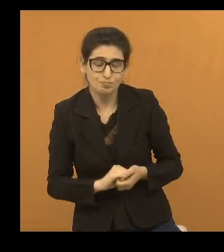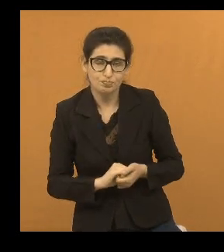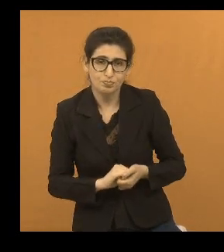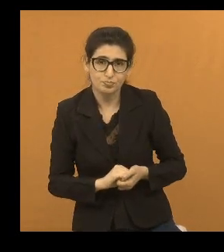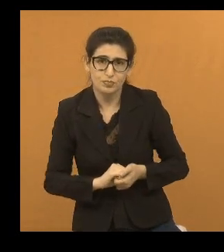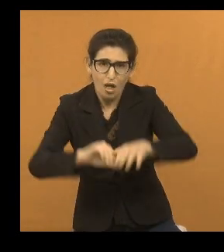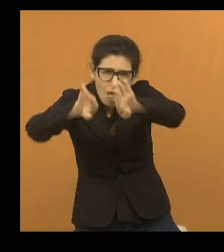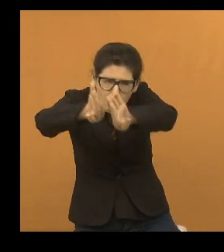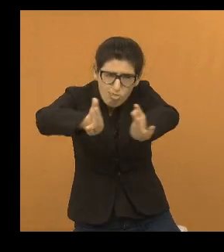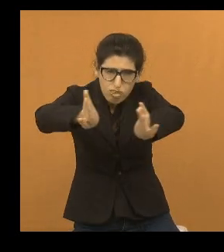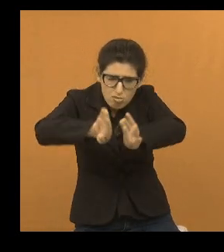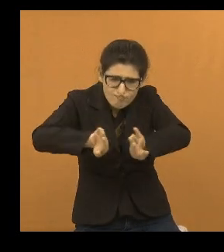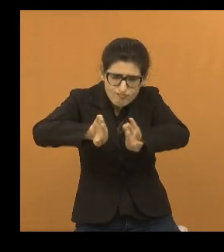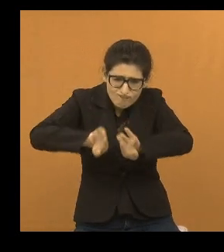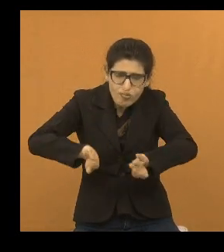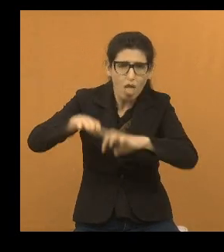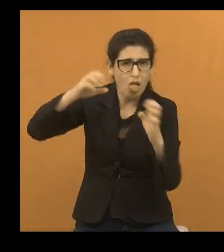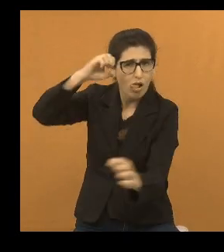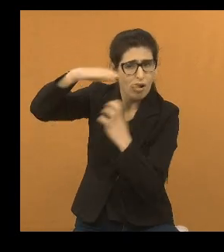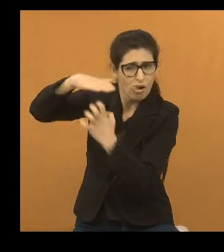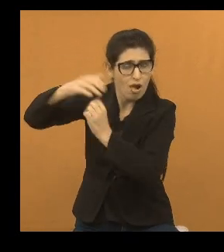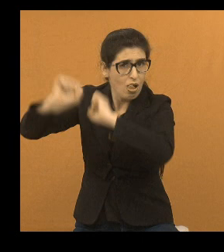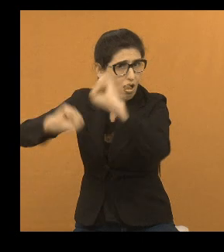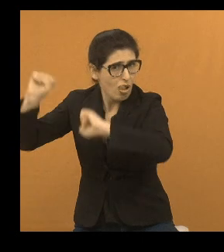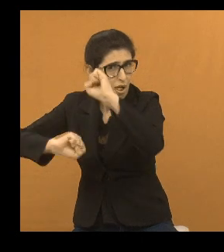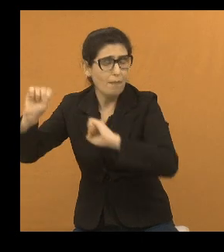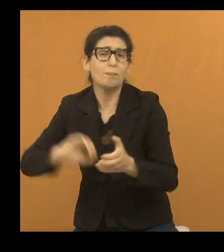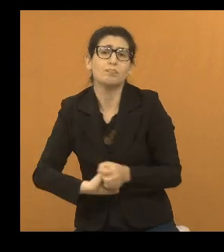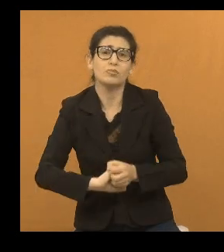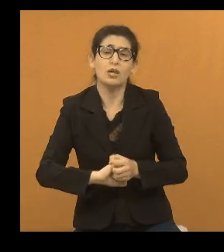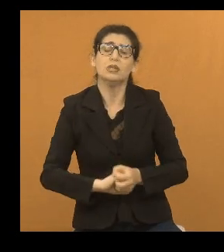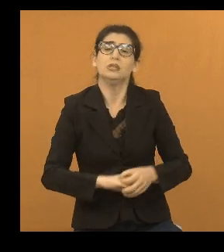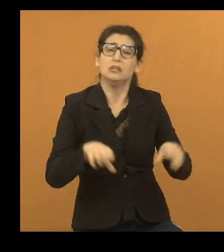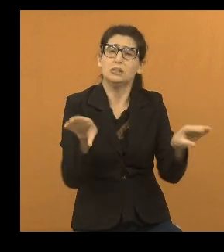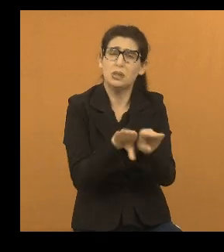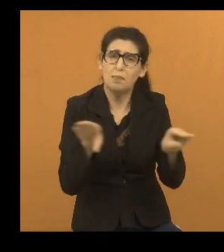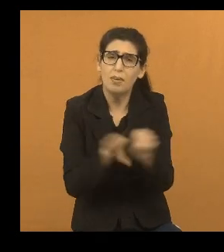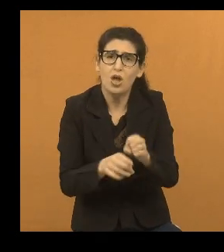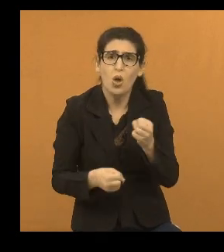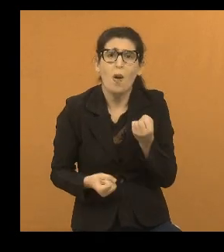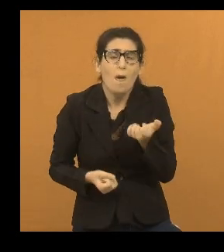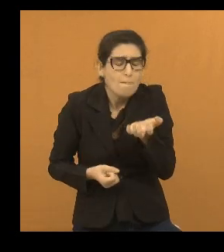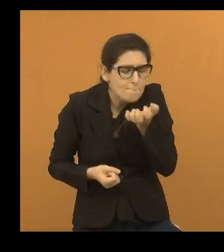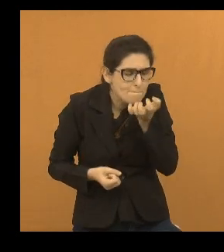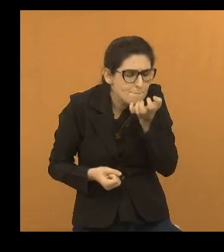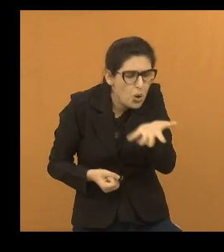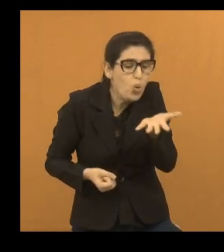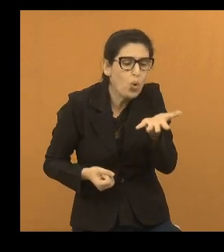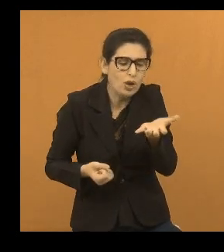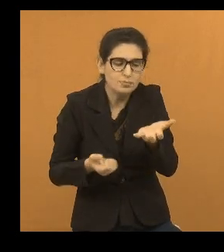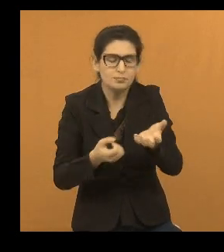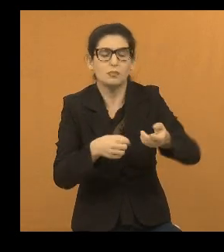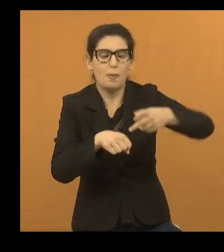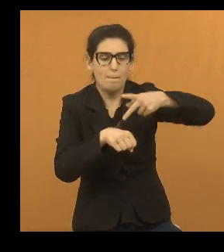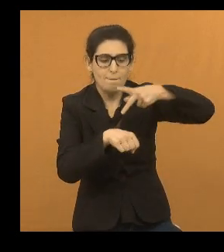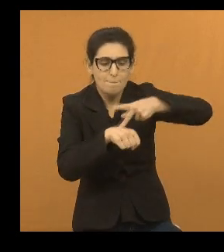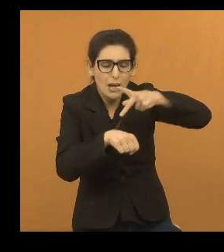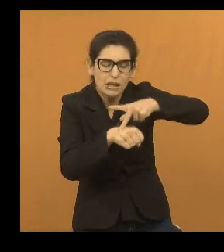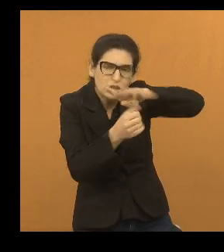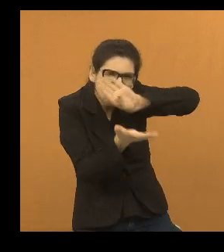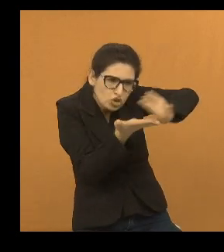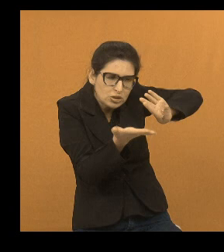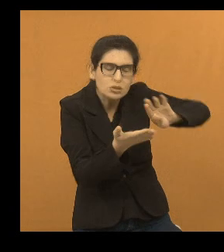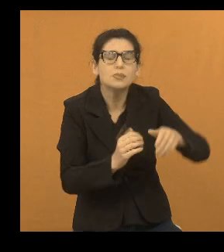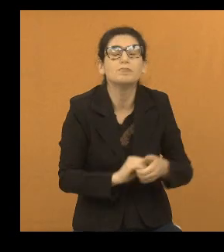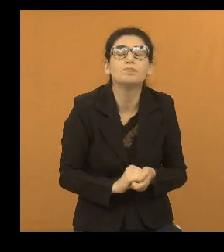divisões específicas pela cidade, a macrozona de mineração e, em verde, a